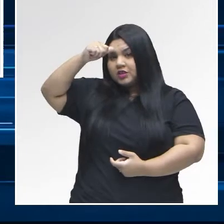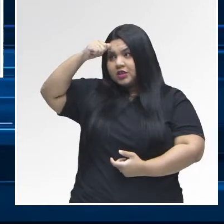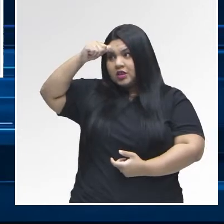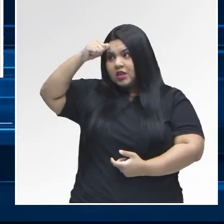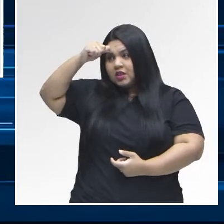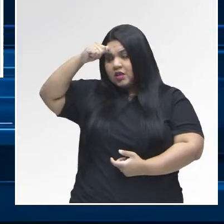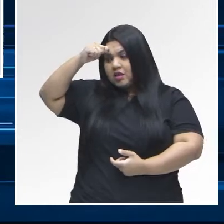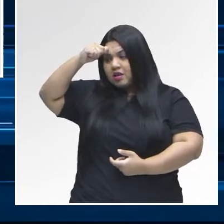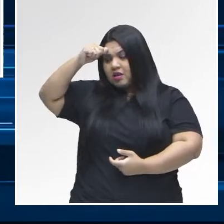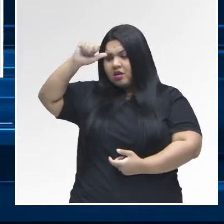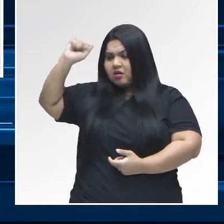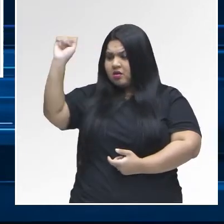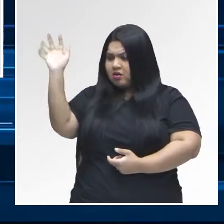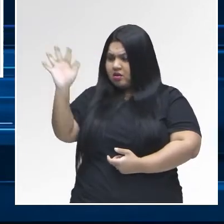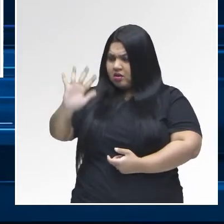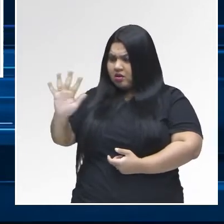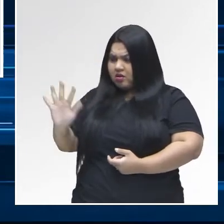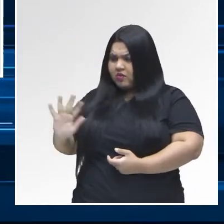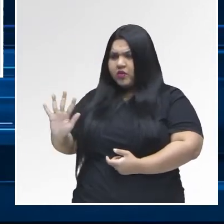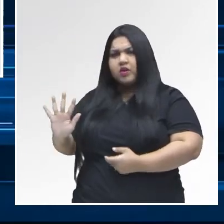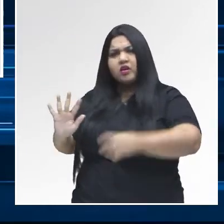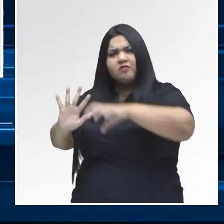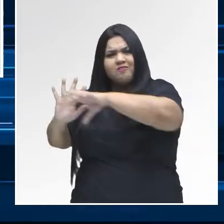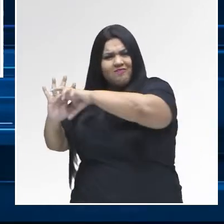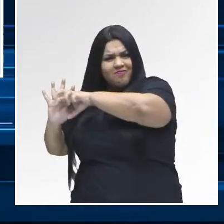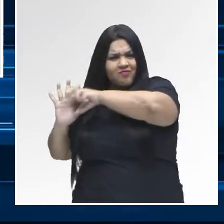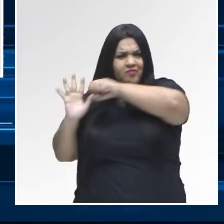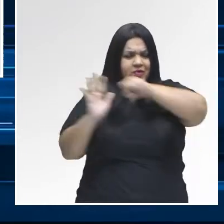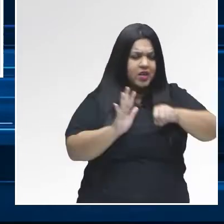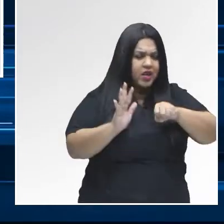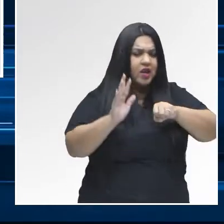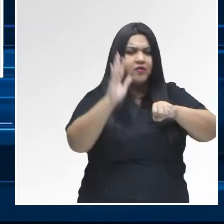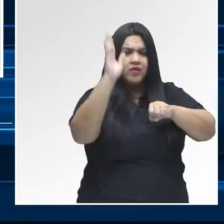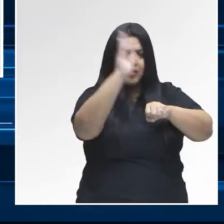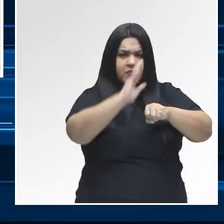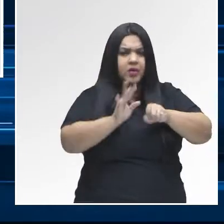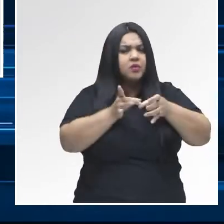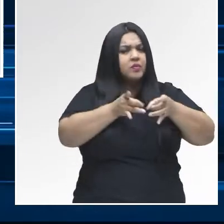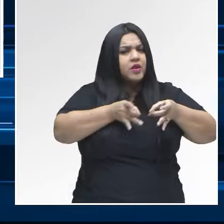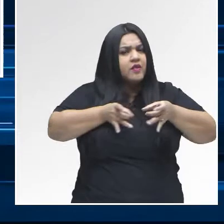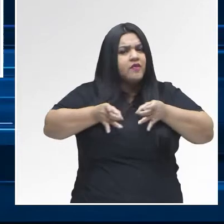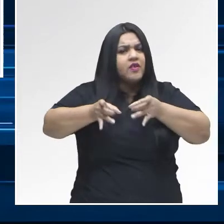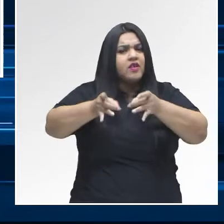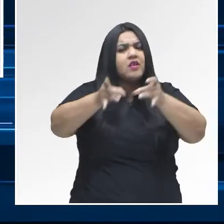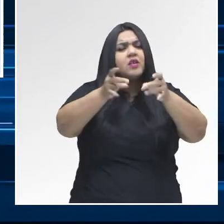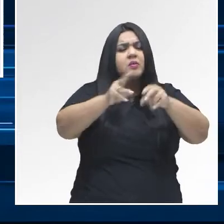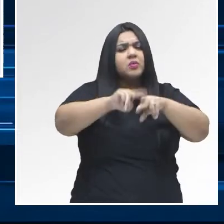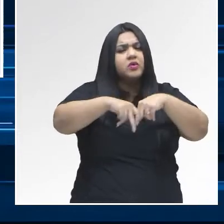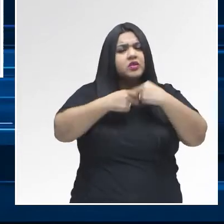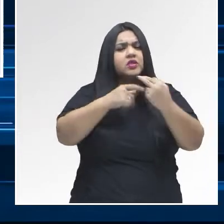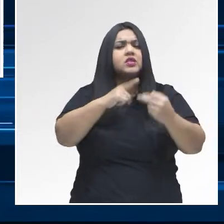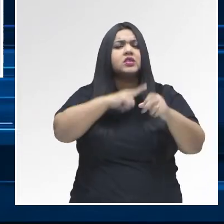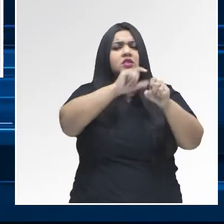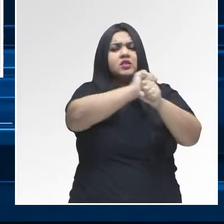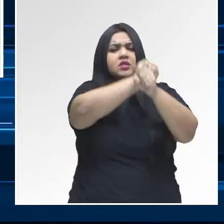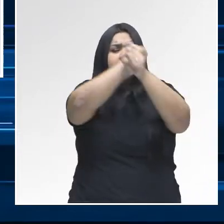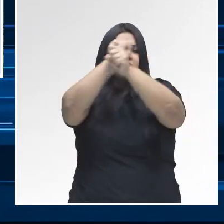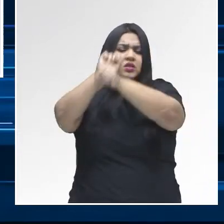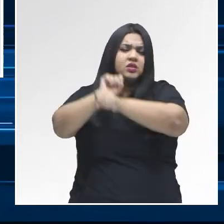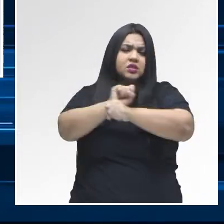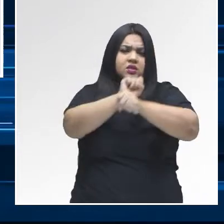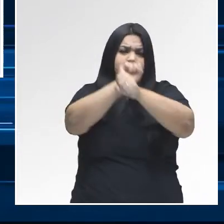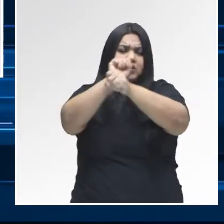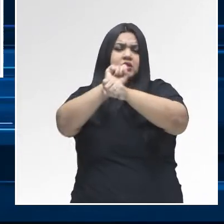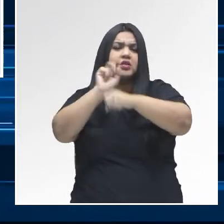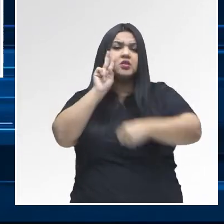como objetos comerciais. Por isso que se tem essa questão de escravo, que é bem diferente daquela escravidão, por exemplo, quando a